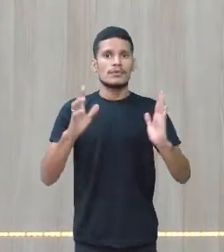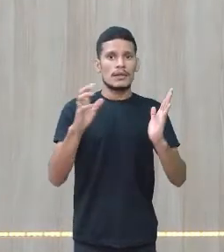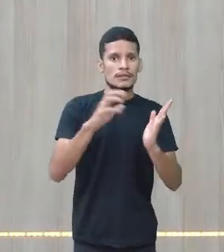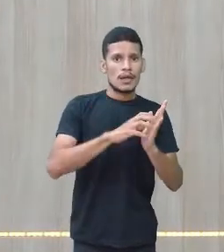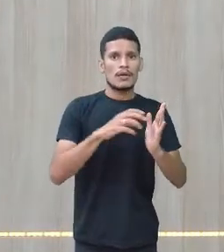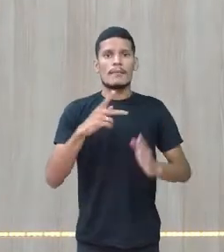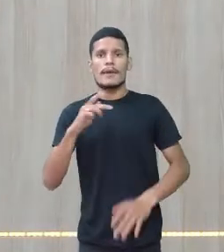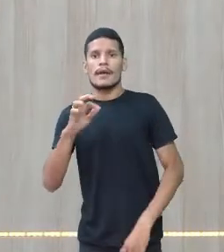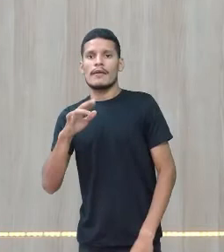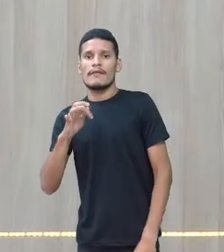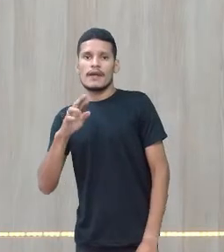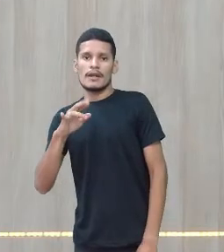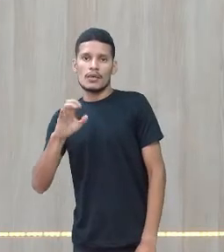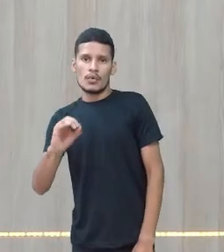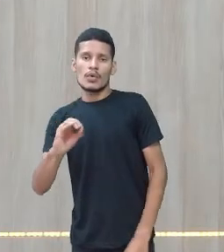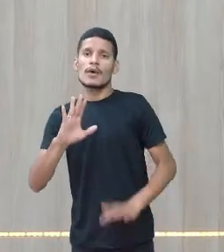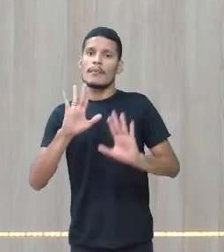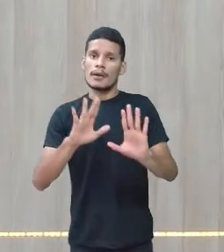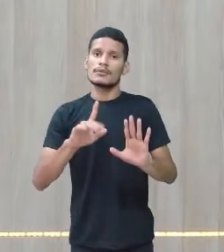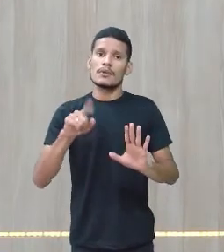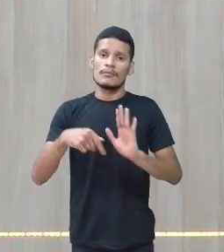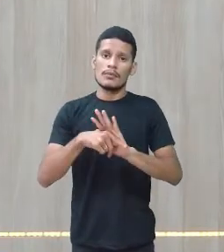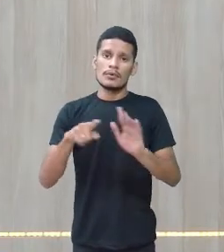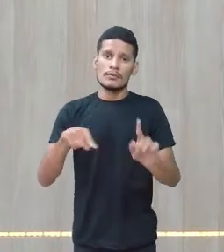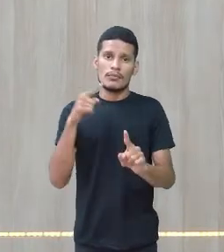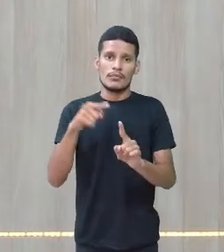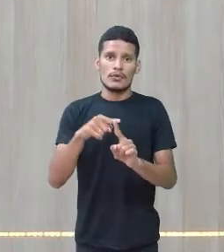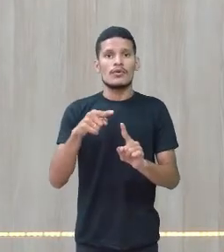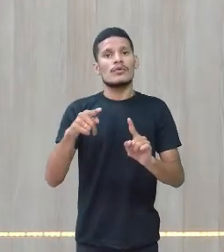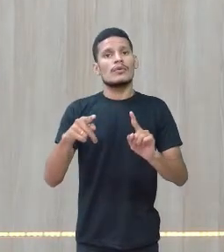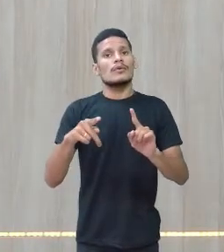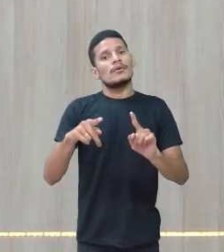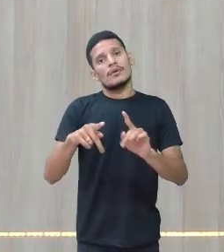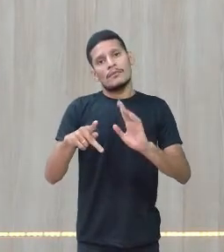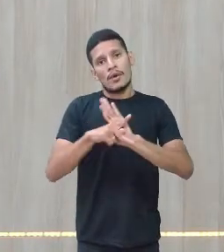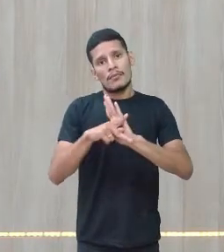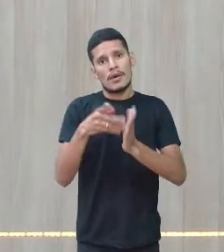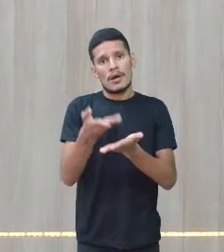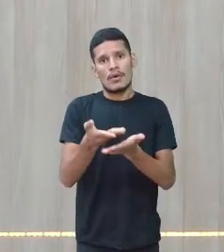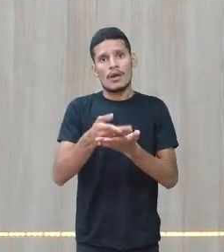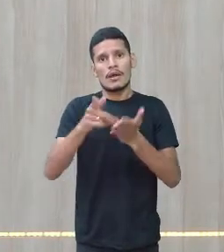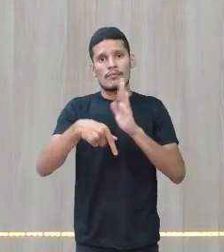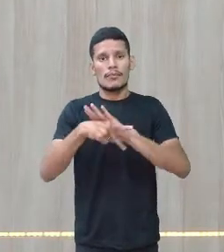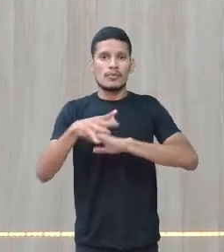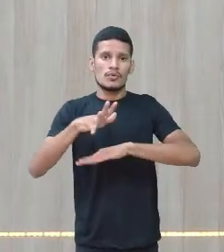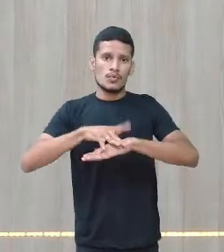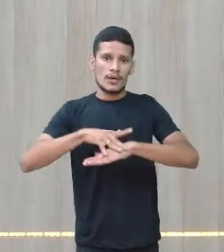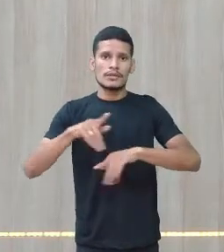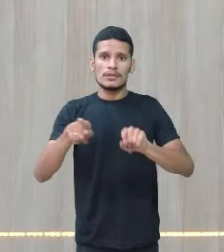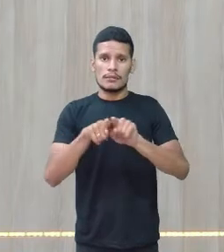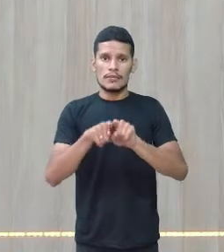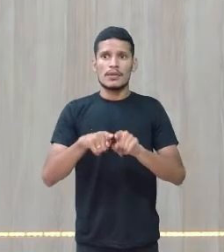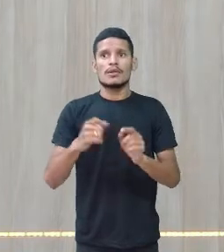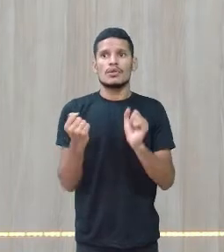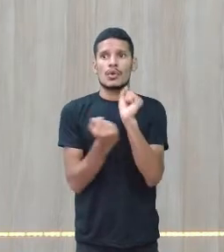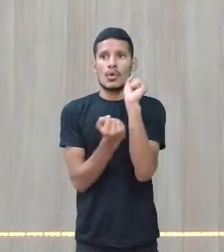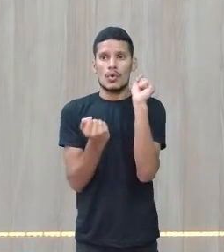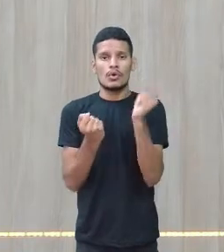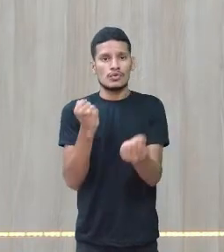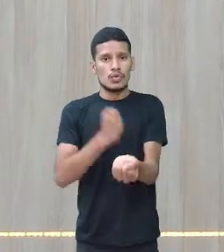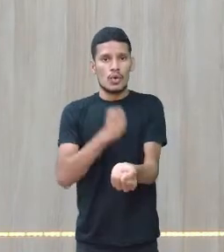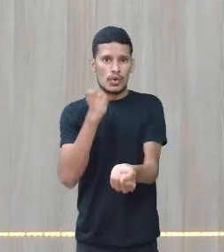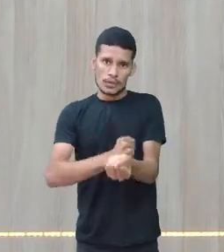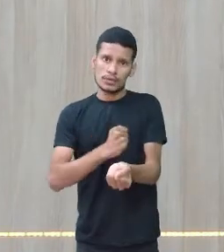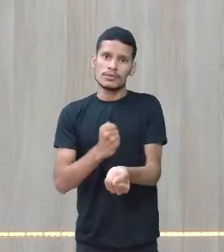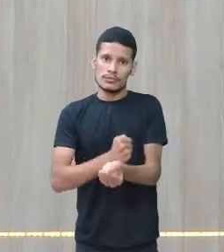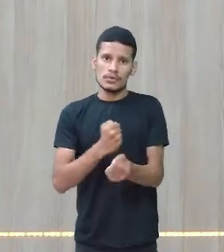mais importantes da aula seria a questão aí de doenças e drogas. Fiquem atentos, temas que a gente precisa conhecer, que